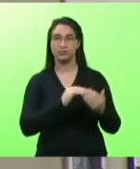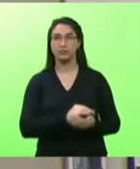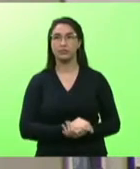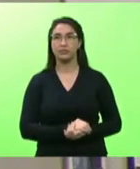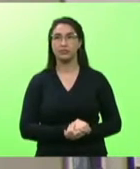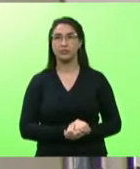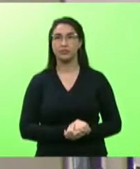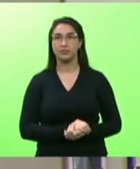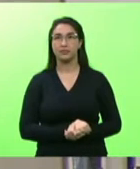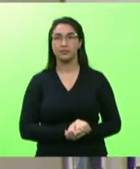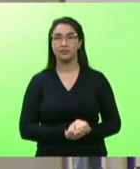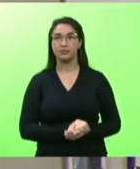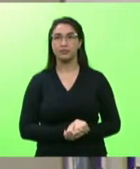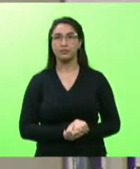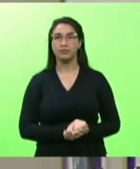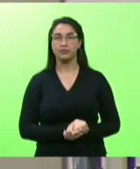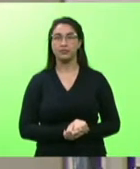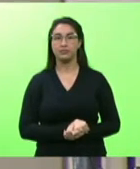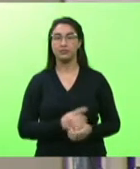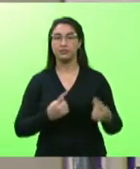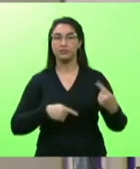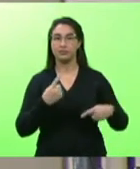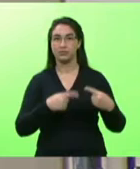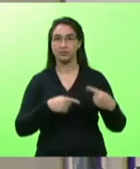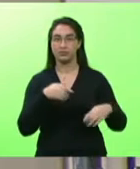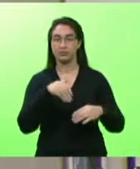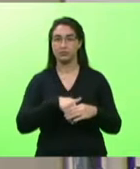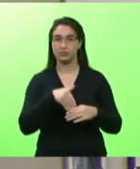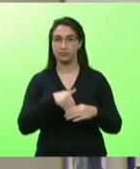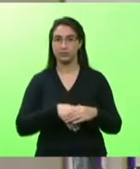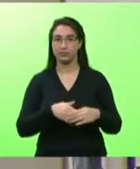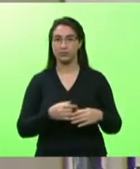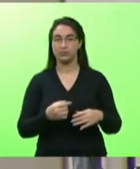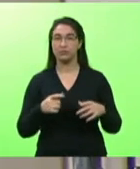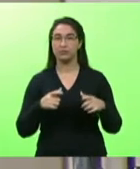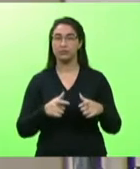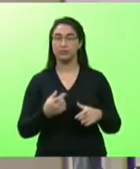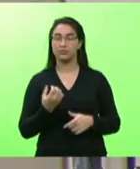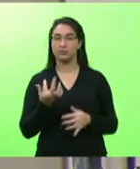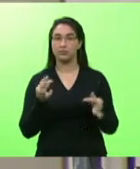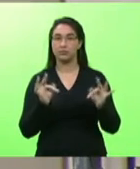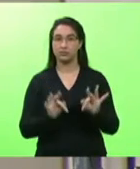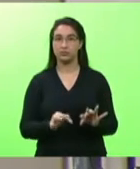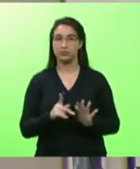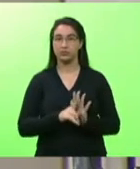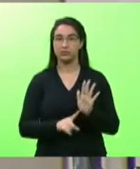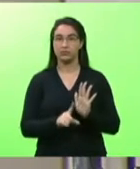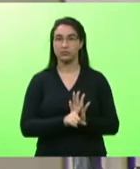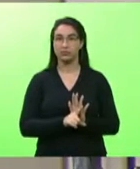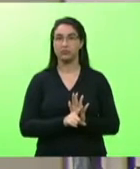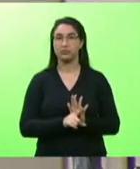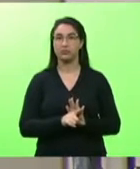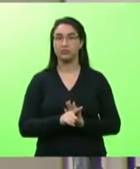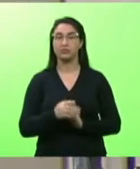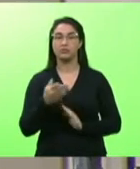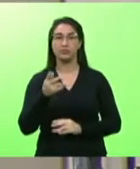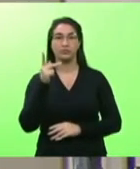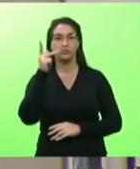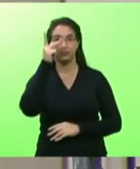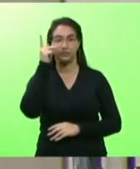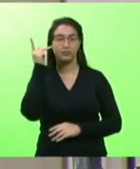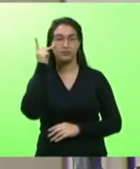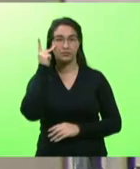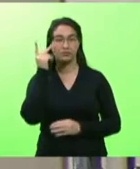unanimidade discussão e votação em turno único do projeto de lei 30.7 2019 autoria deputada Paulinha